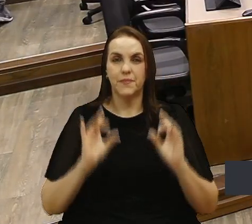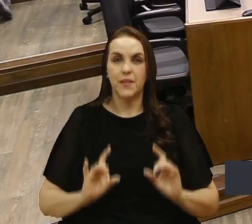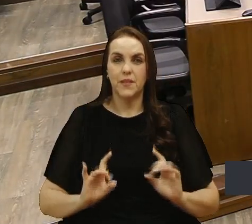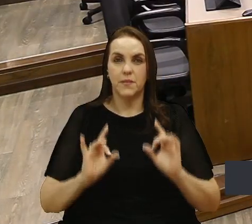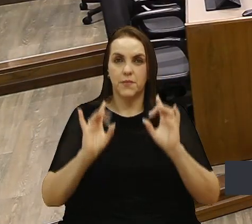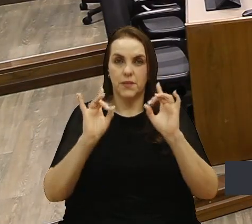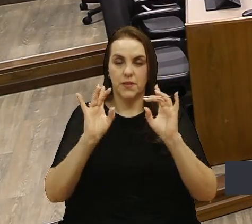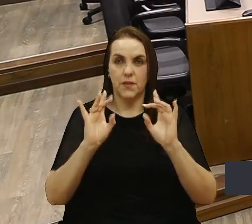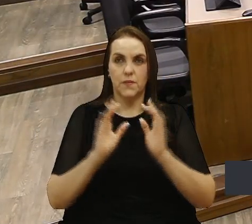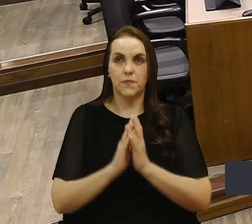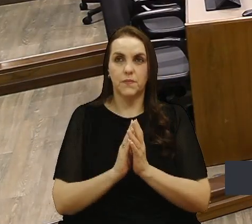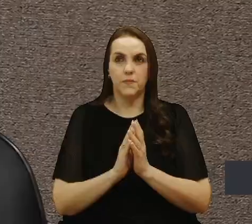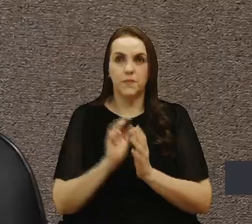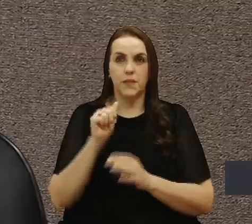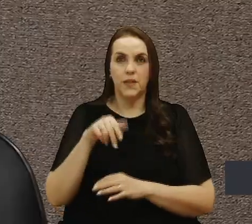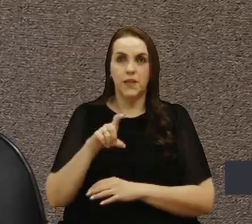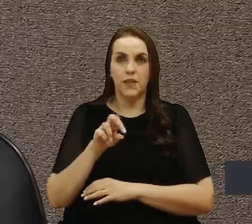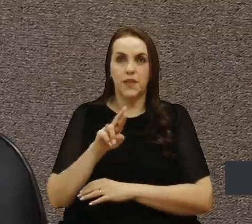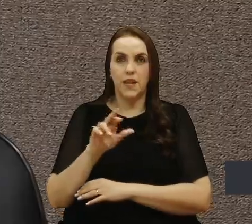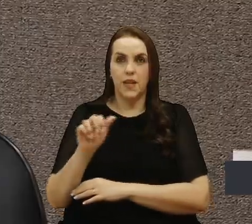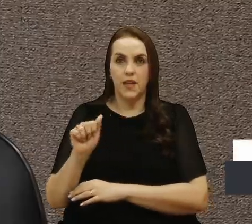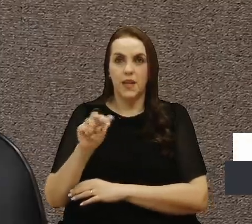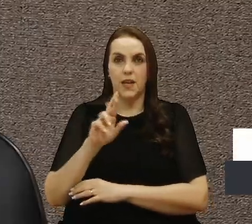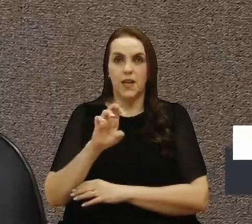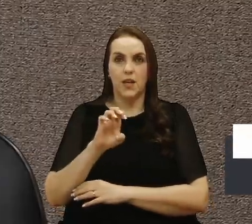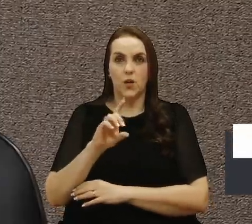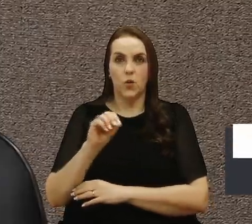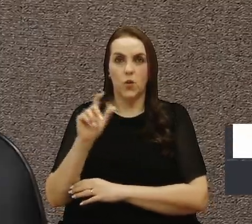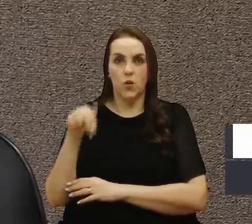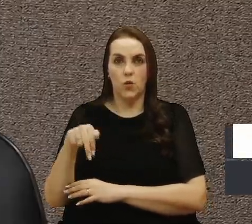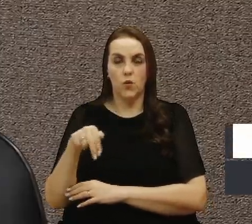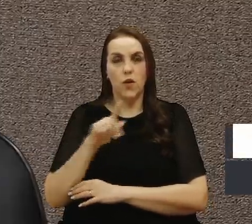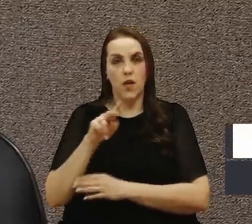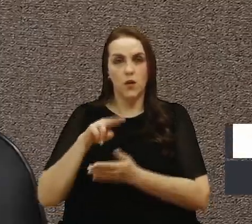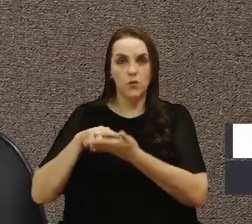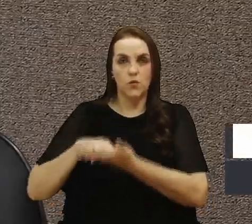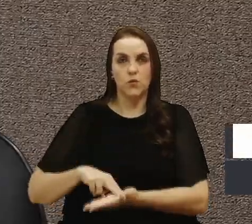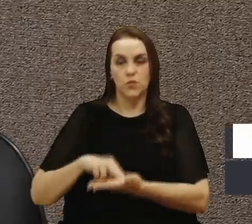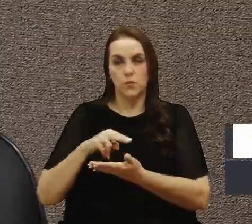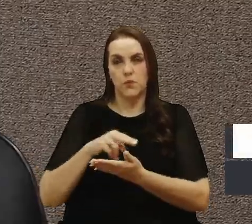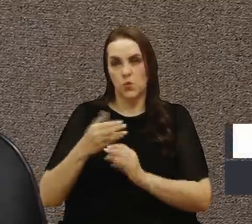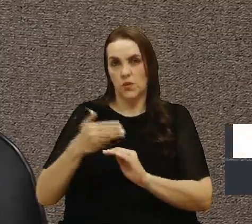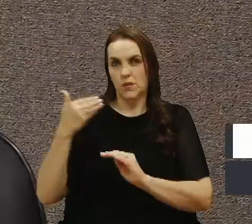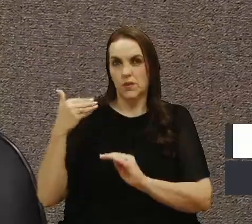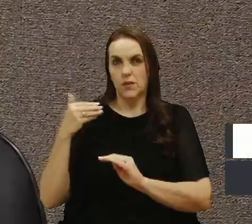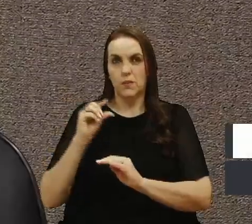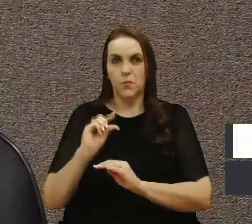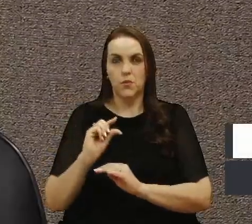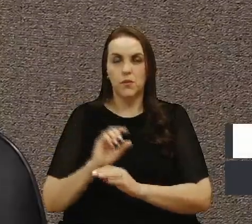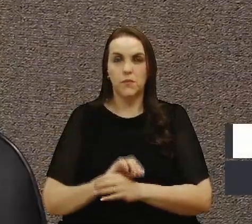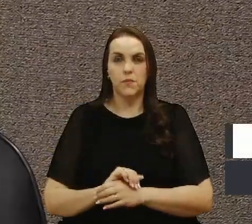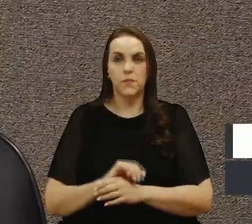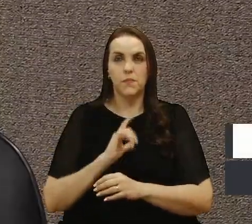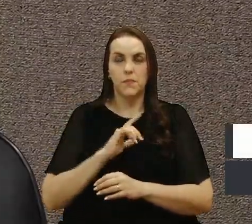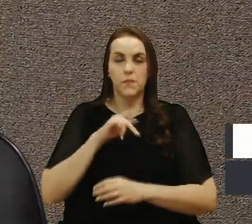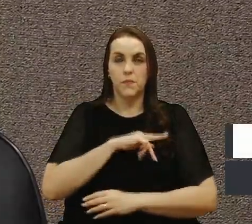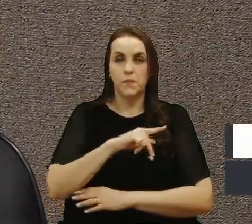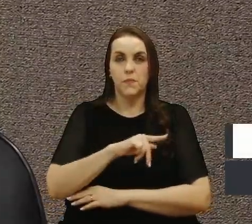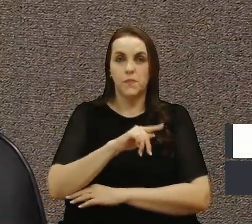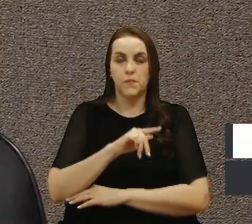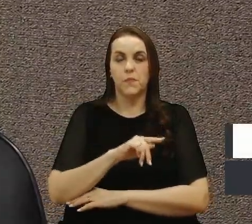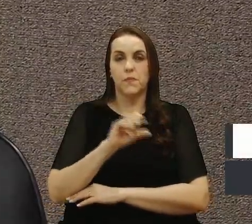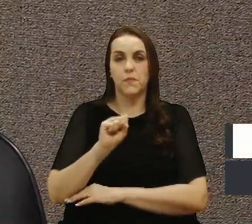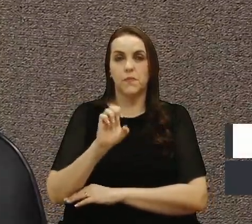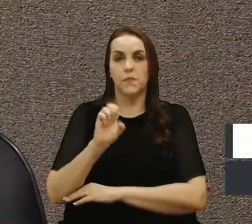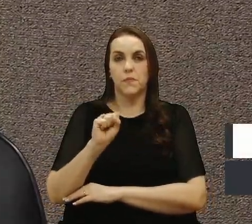especial para a Andréia Fernanda Daneluz Reolon. A Andréia assumiu nos últimos dias a presidência do SESCOM Serra